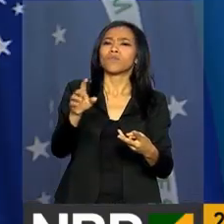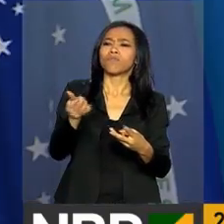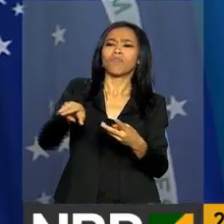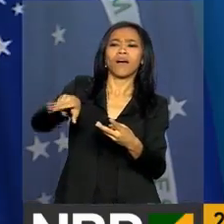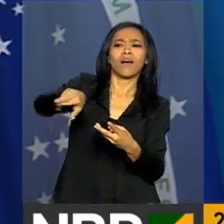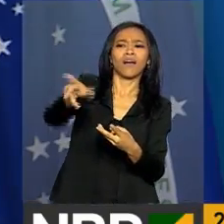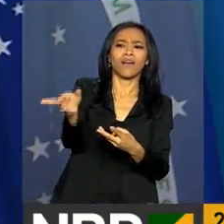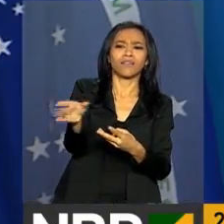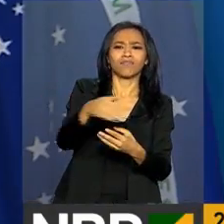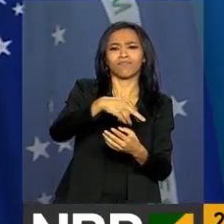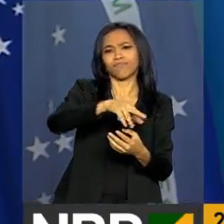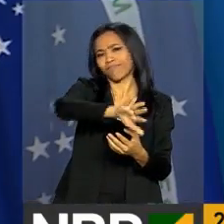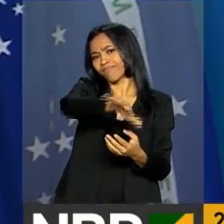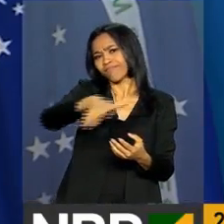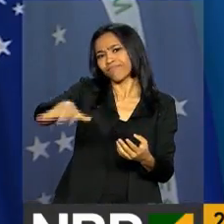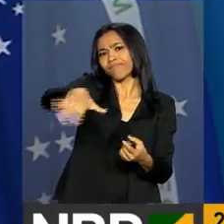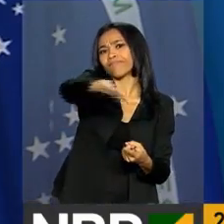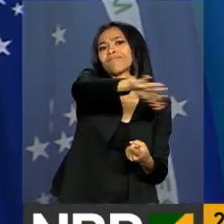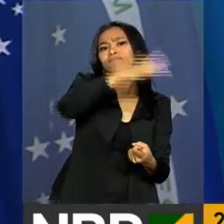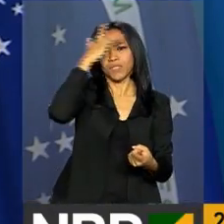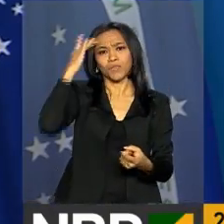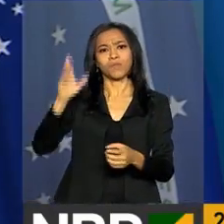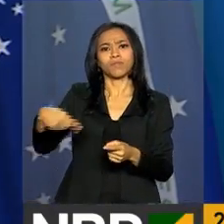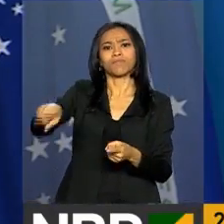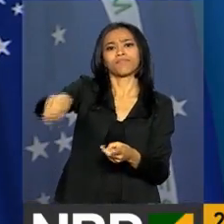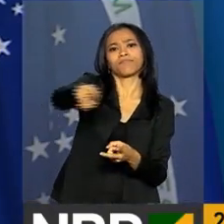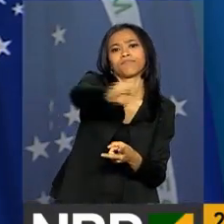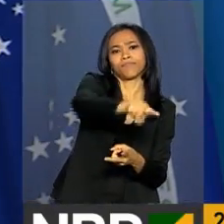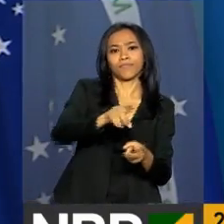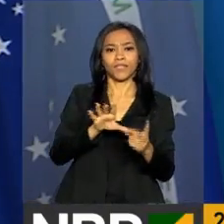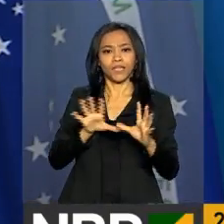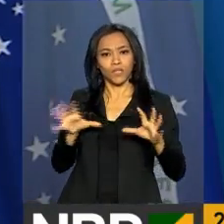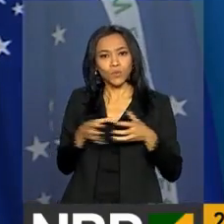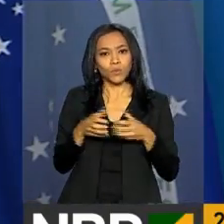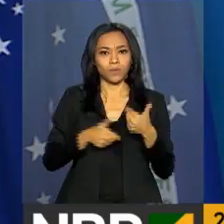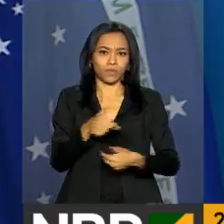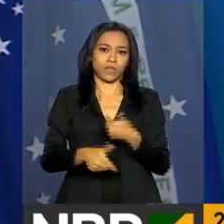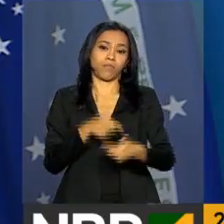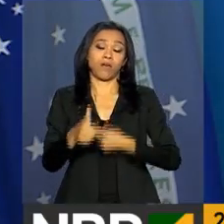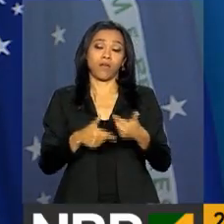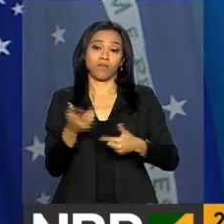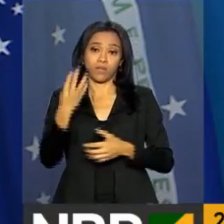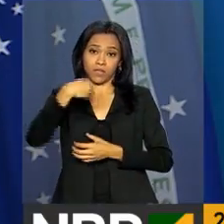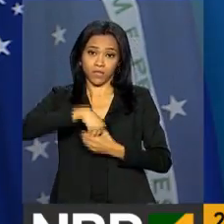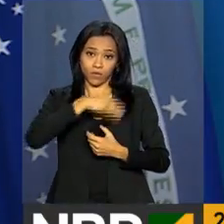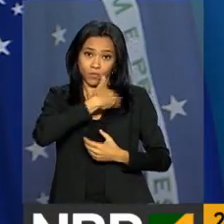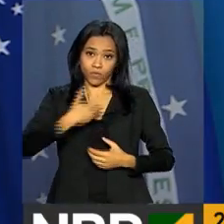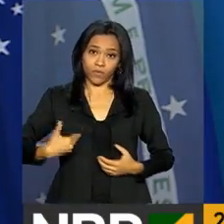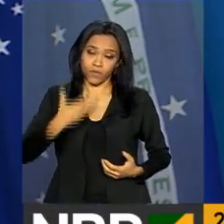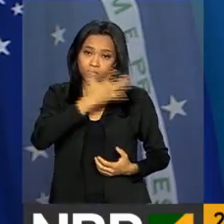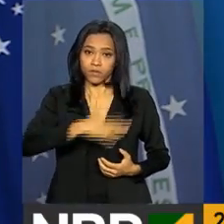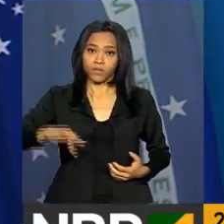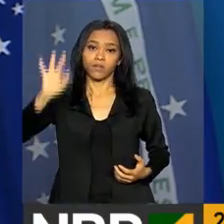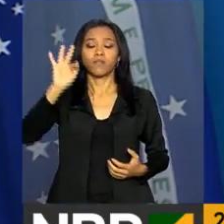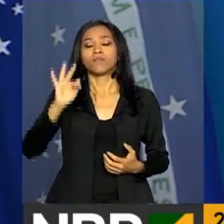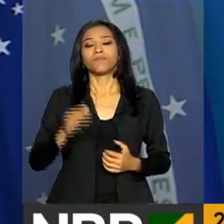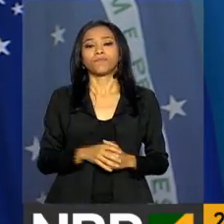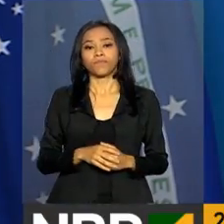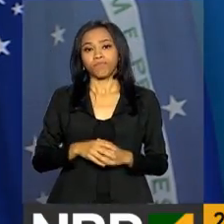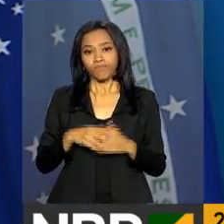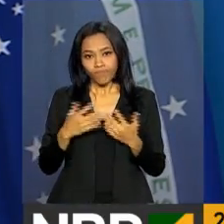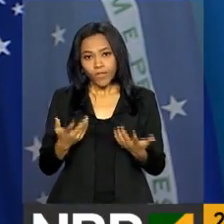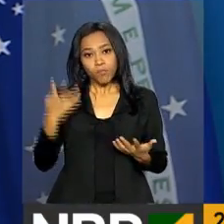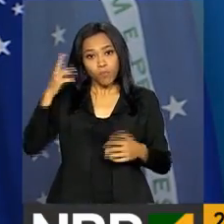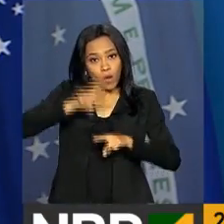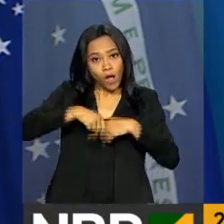os setores mais digamos próximos dessa atividade aqueles que no poder público que no governo federal por razões